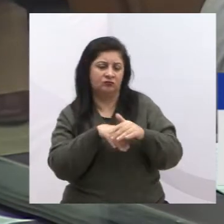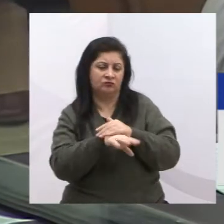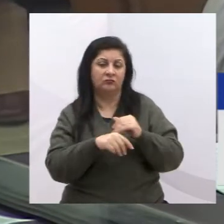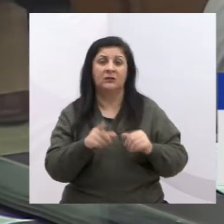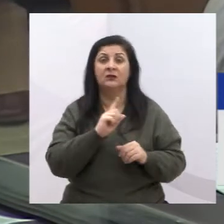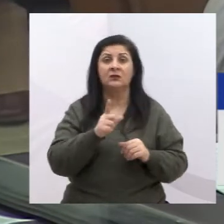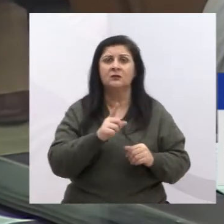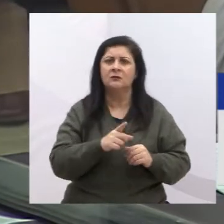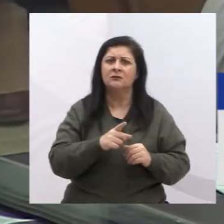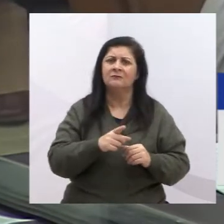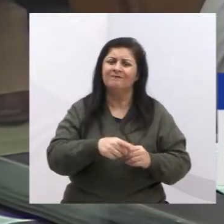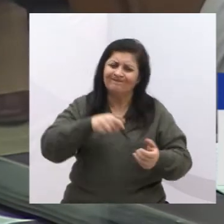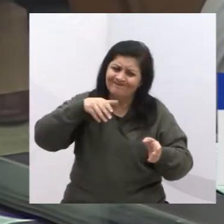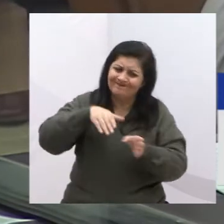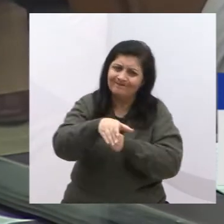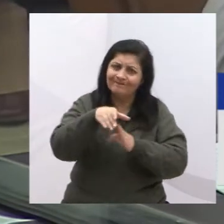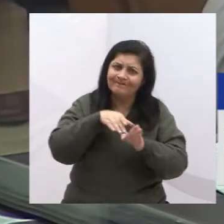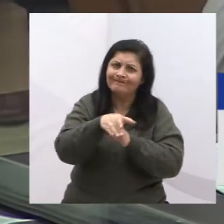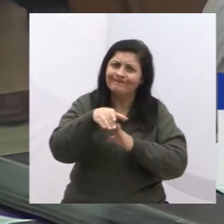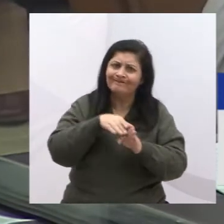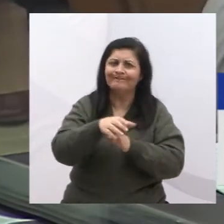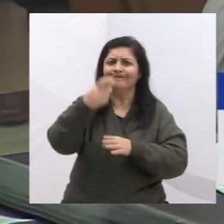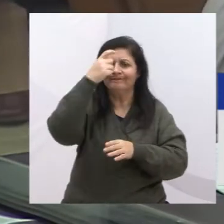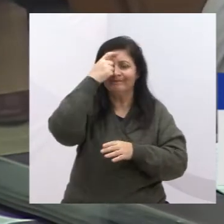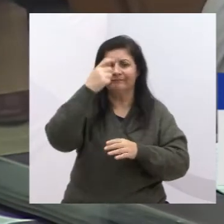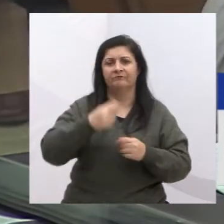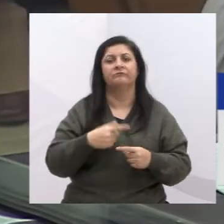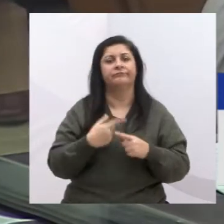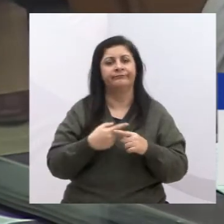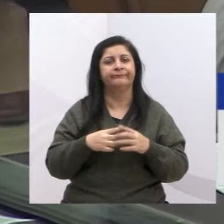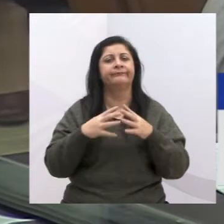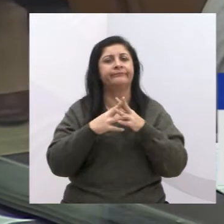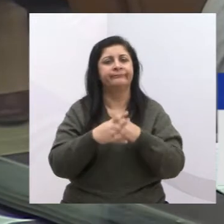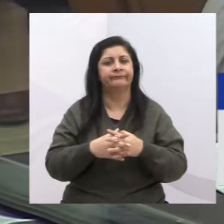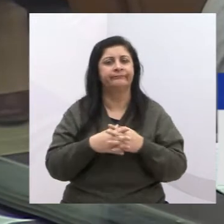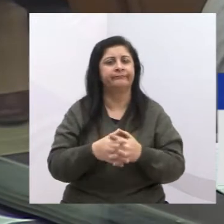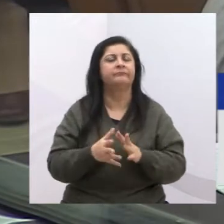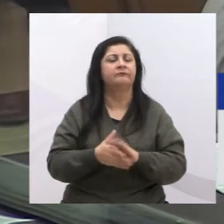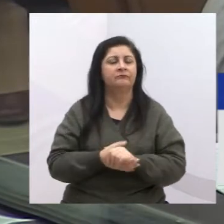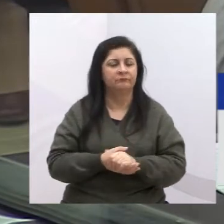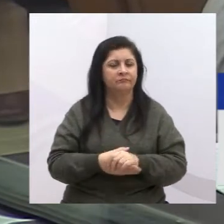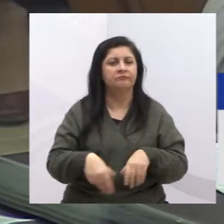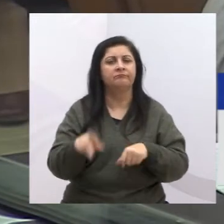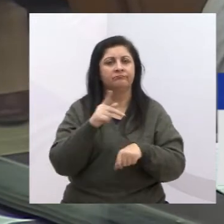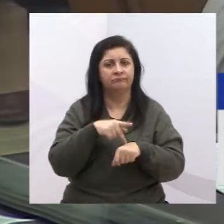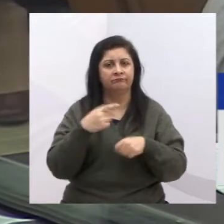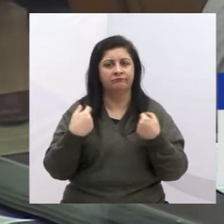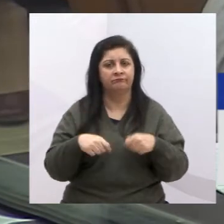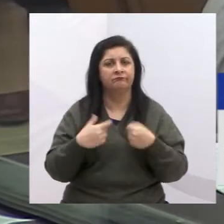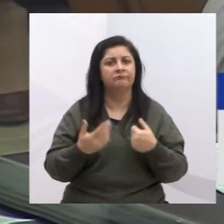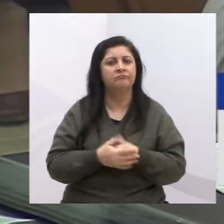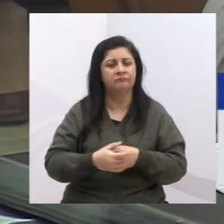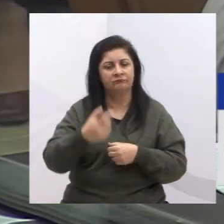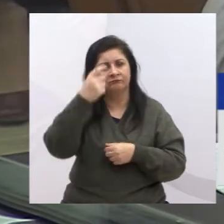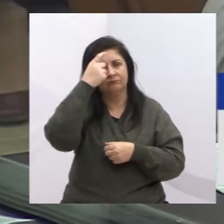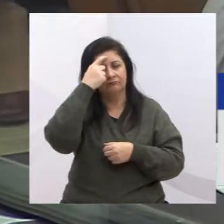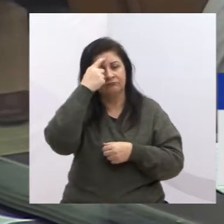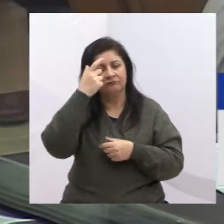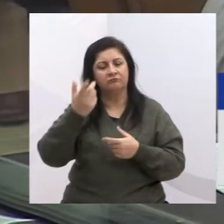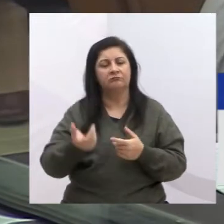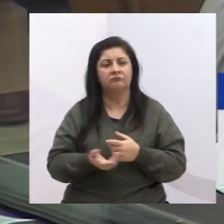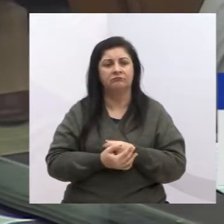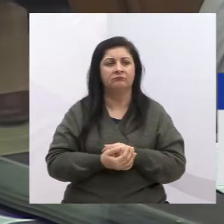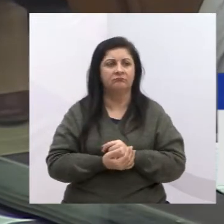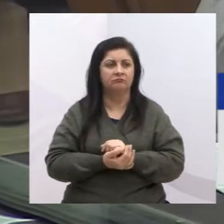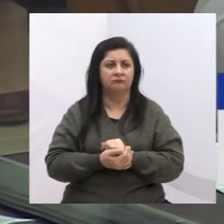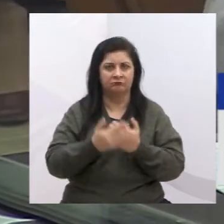para forçar a conscientização, porque realmente está difícil. Esse país precisa se conscientizar dessas